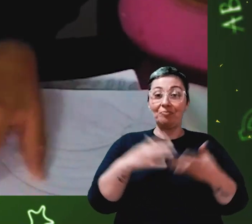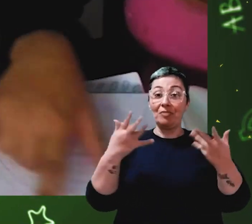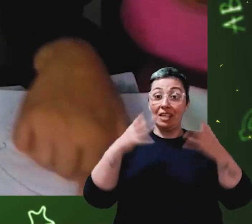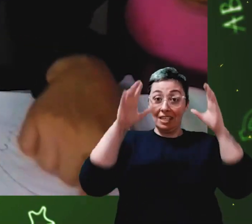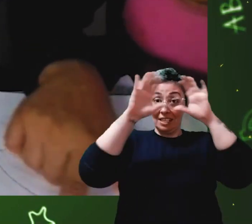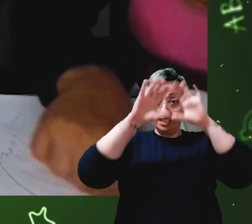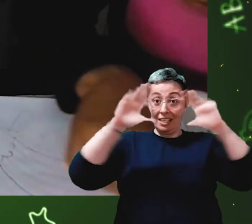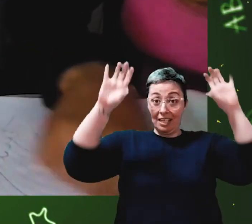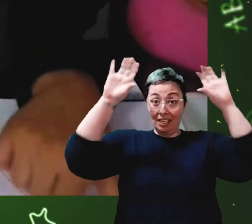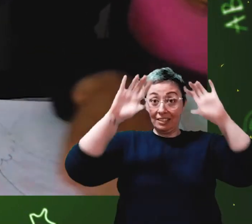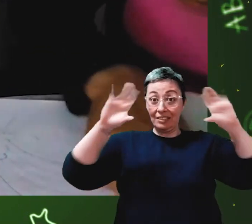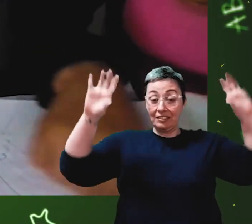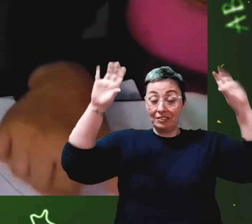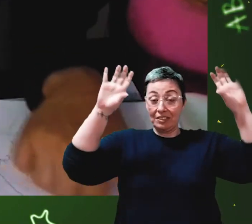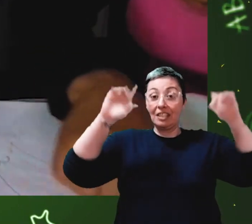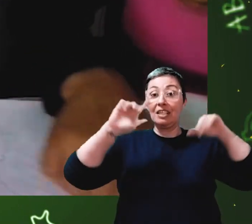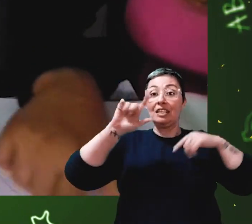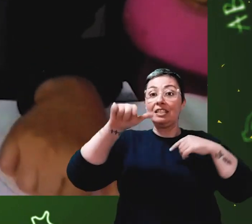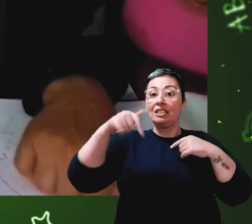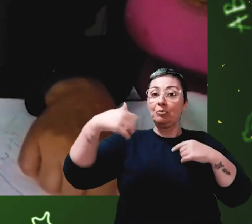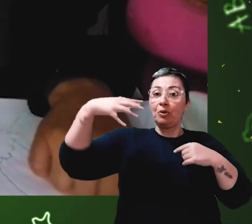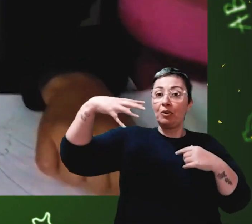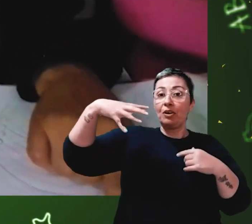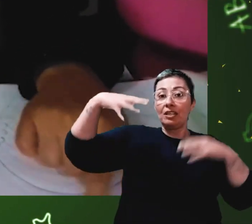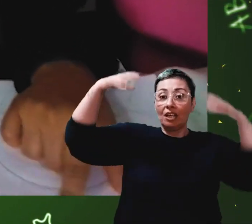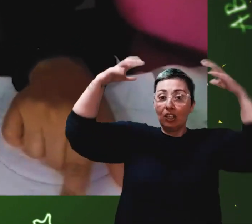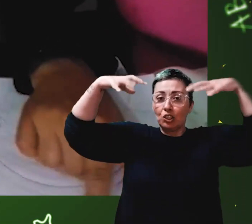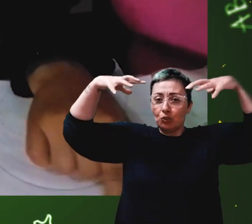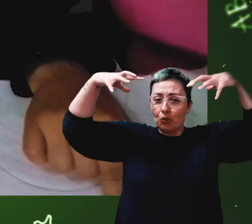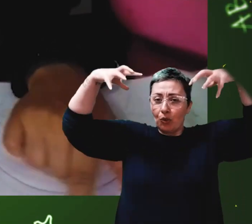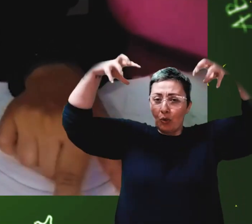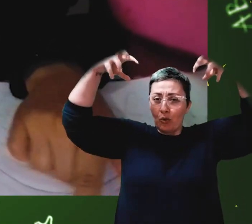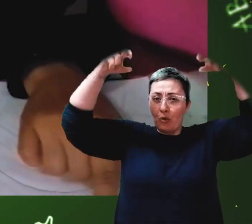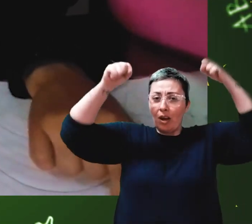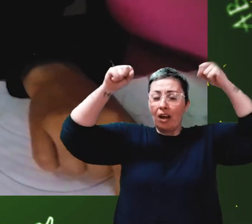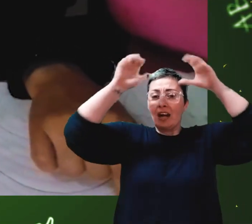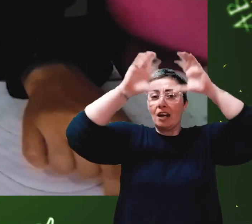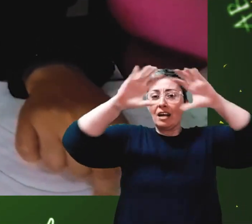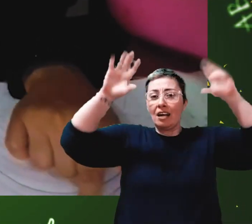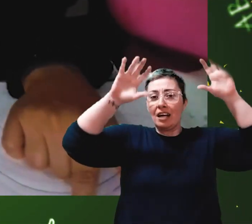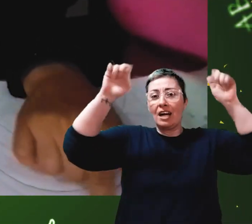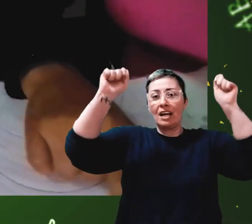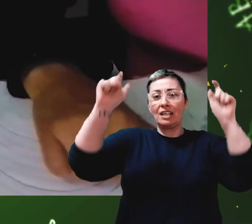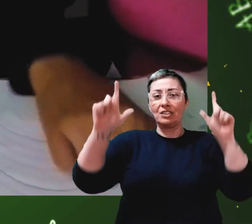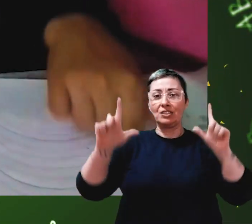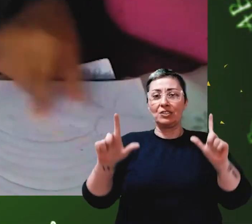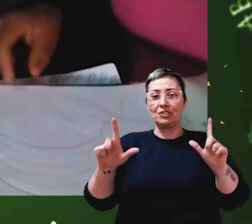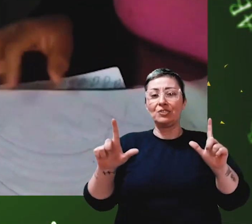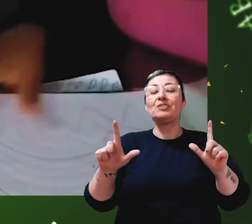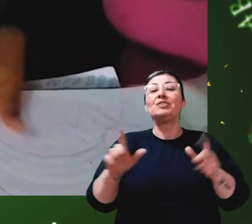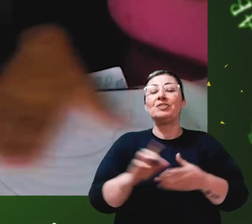amarelo. E as nuvens, depois que passa a chuva, é azul.